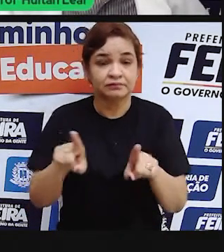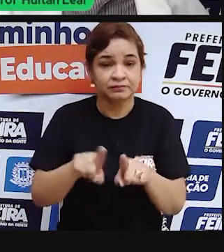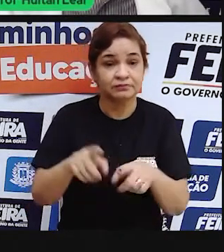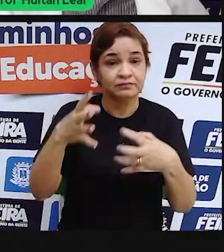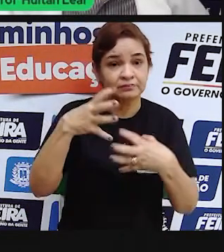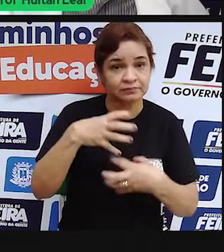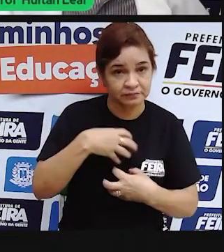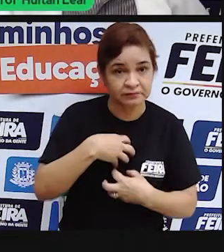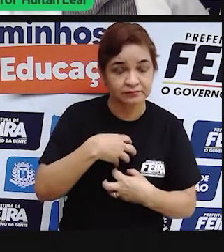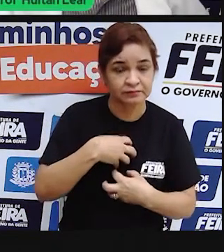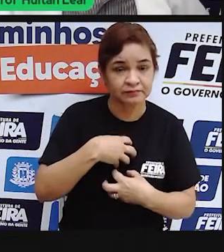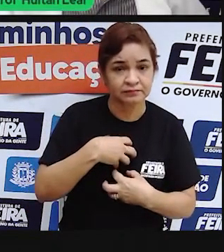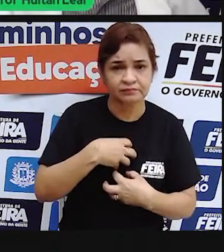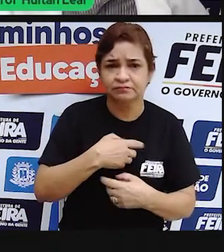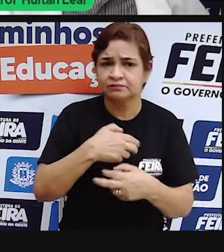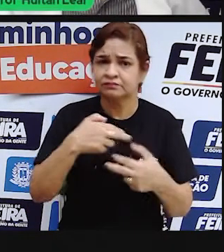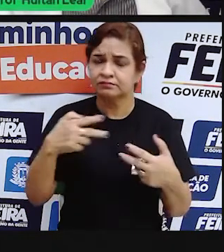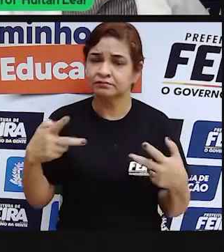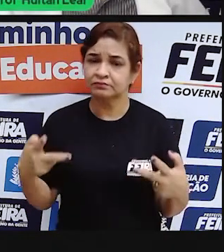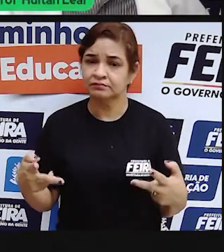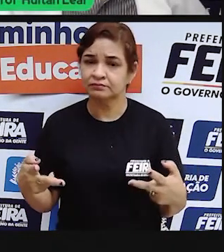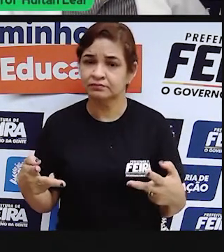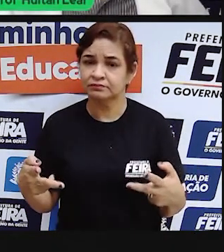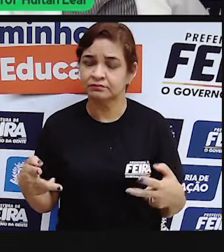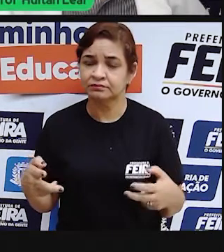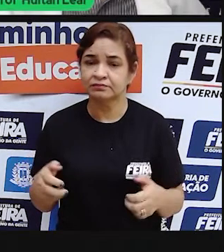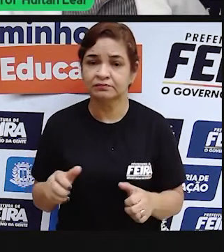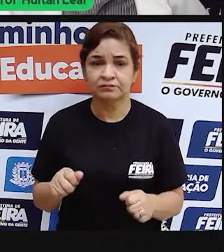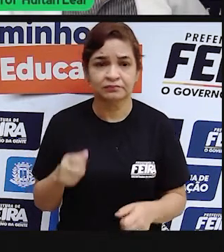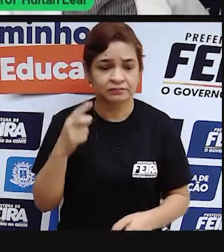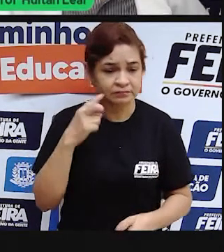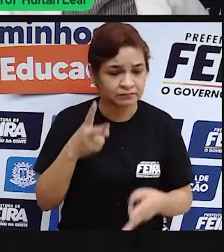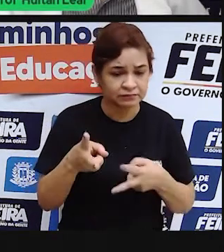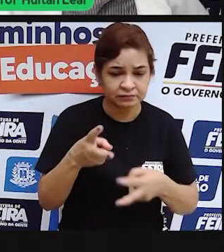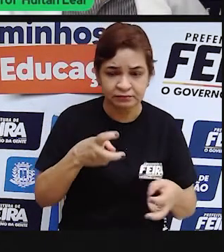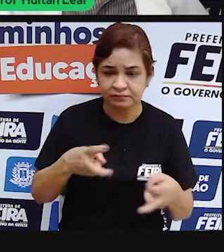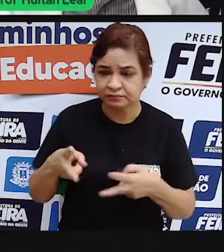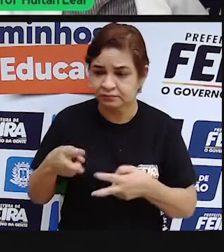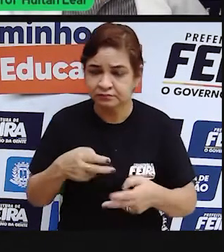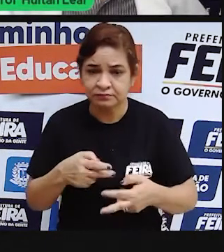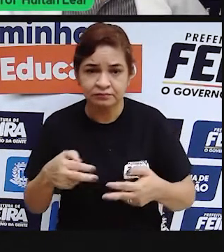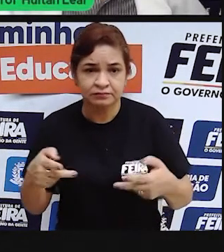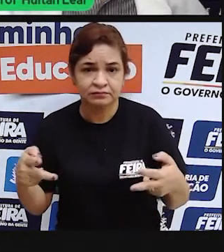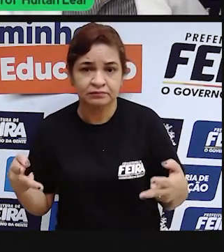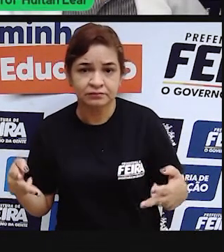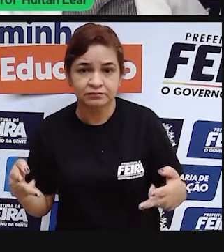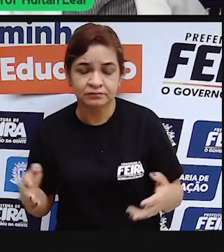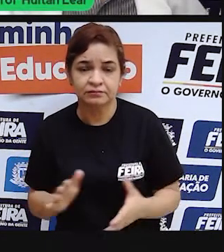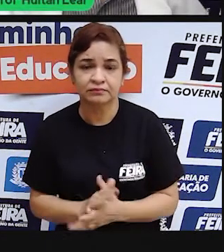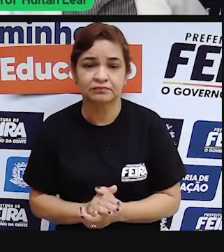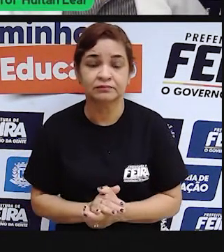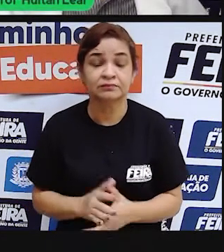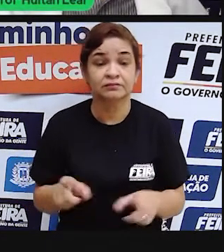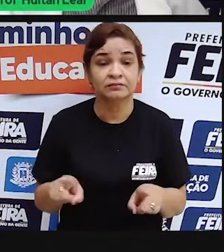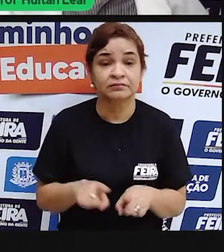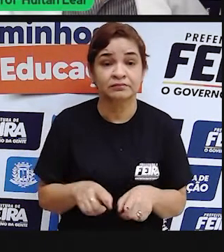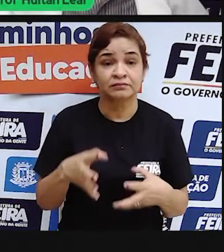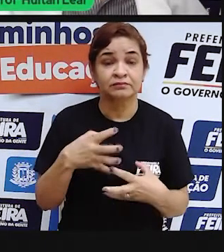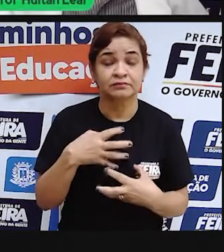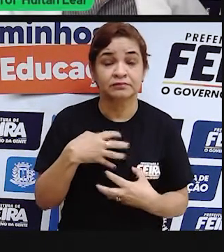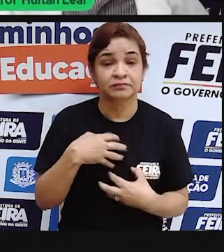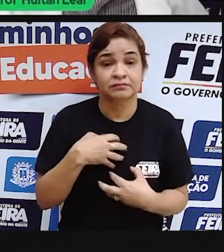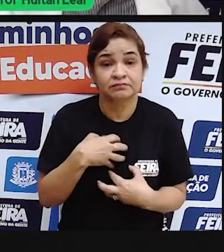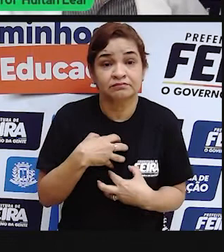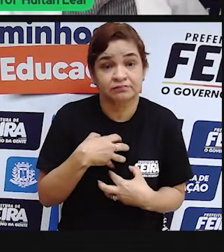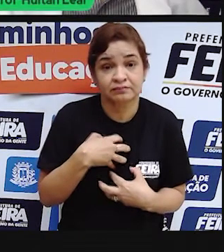imateriais. Coisas que podem ser vistas, tocadas, materiais e imateriais,